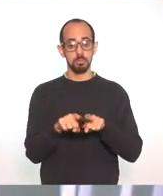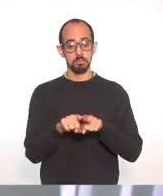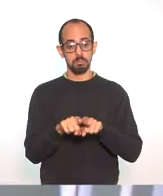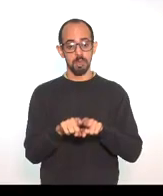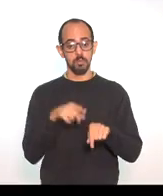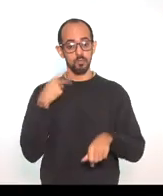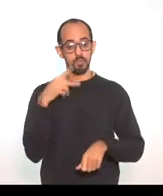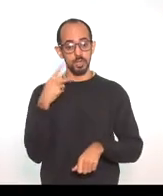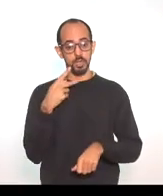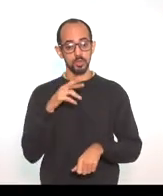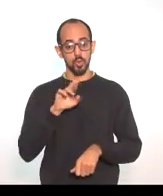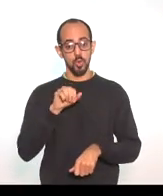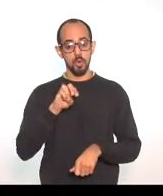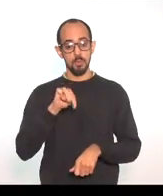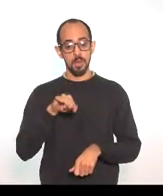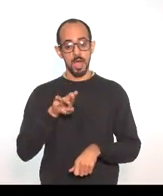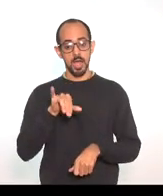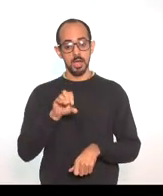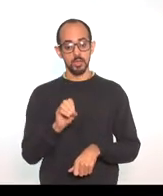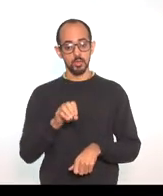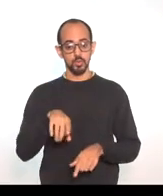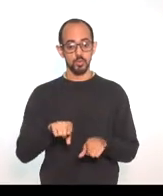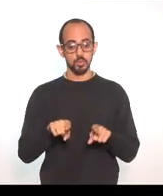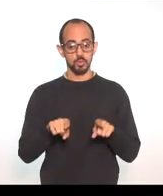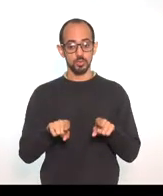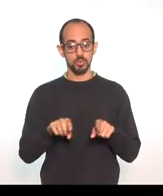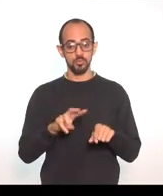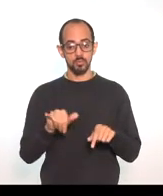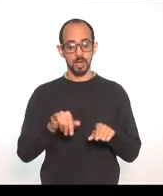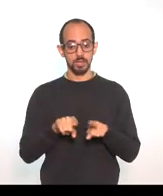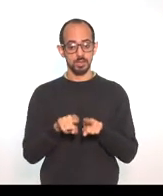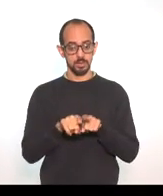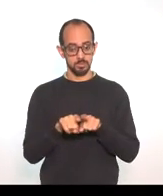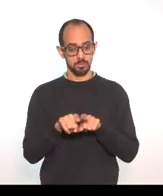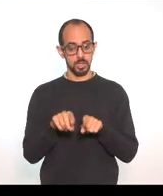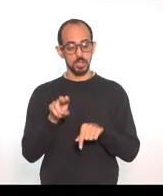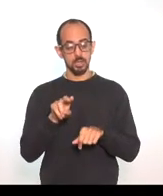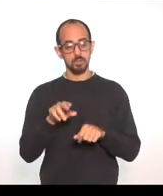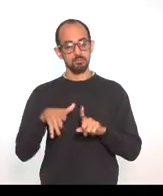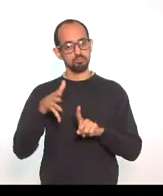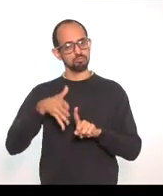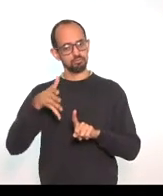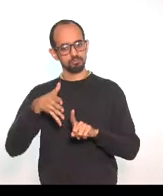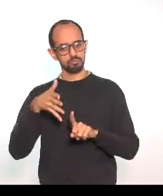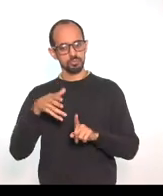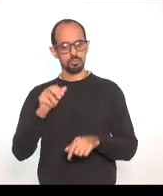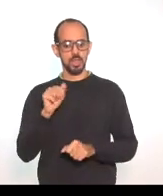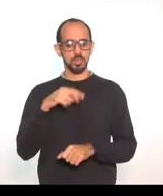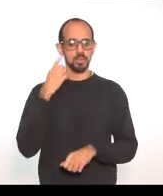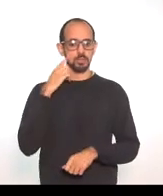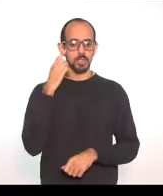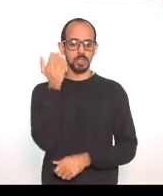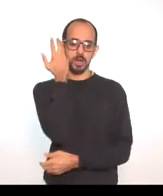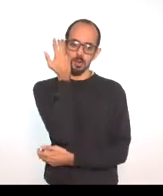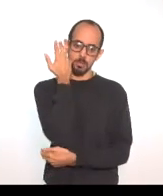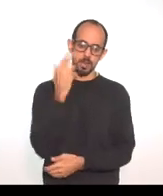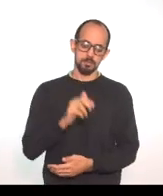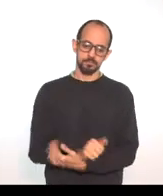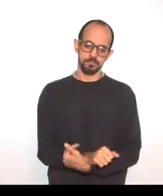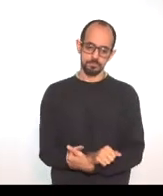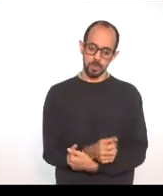o vereador Romário verde é de São Gonçalo e fará os a palavra também ele tá dele é uma coisa que a palavra Bom dia